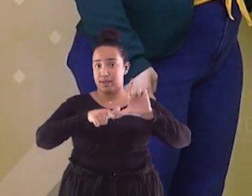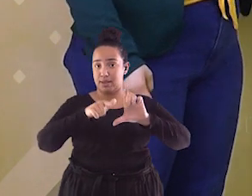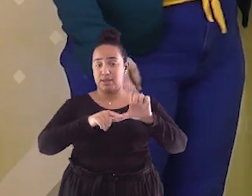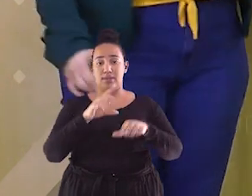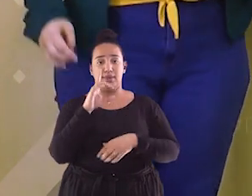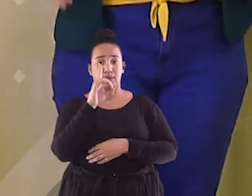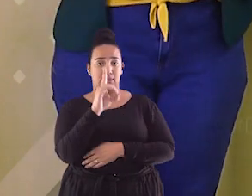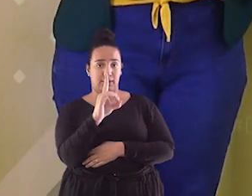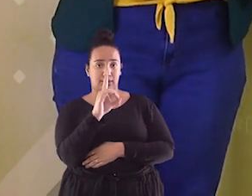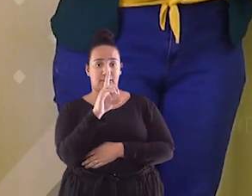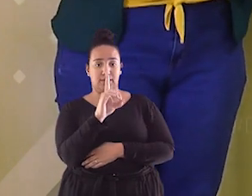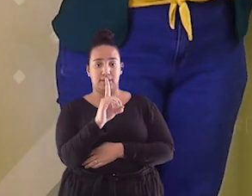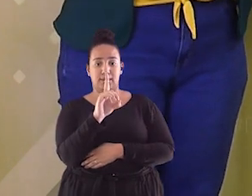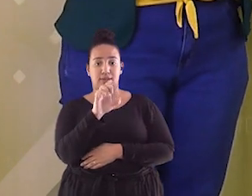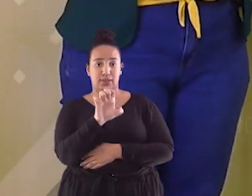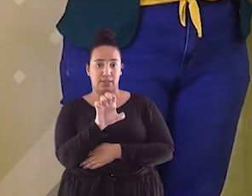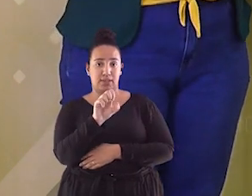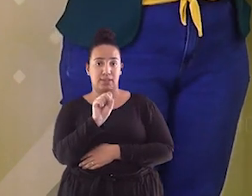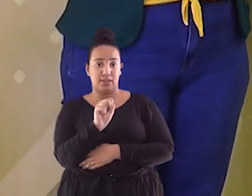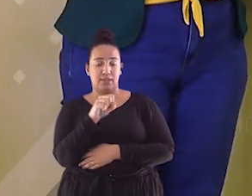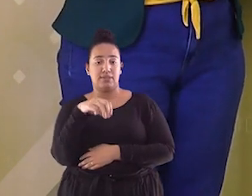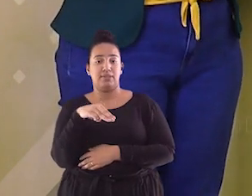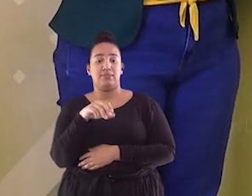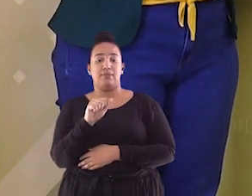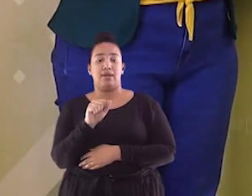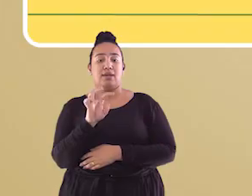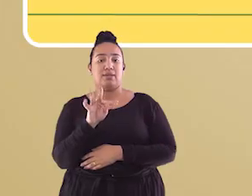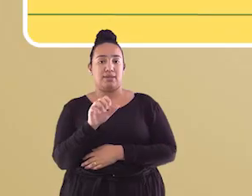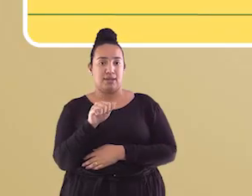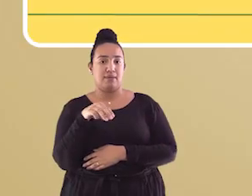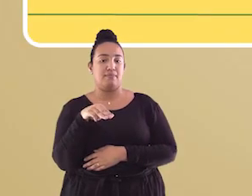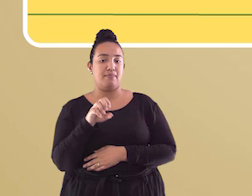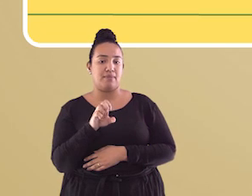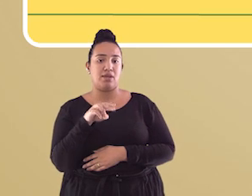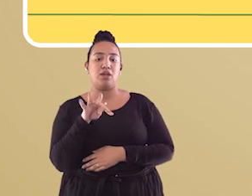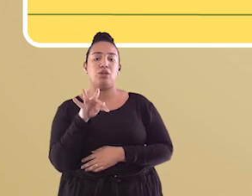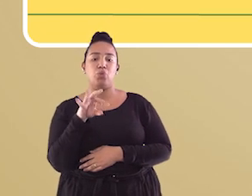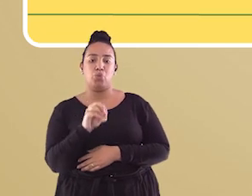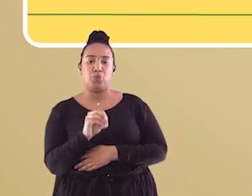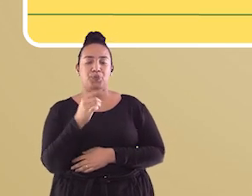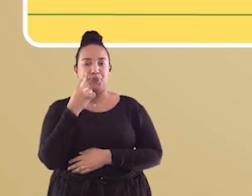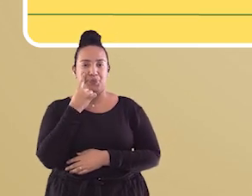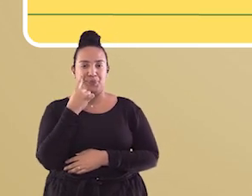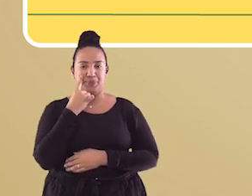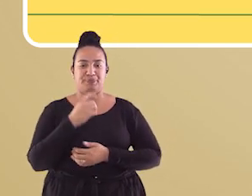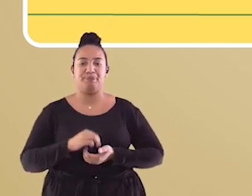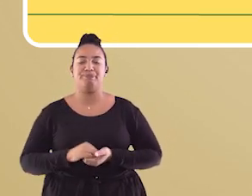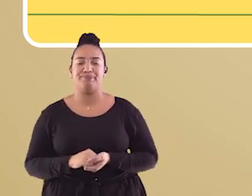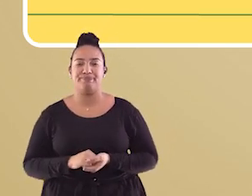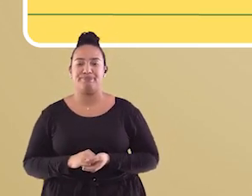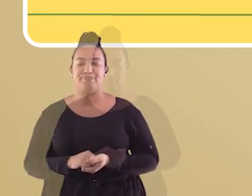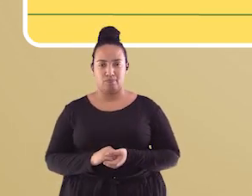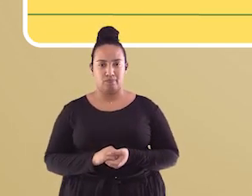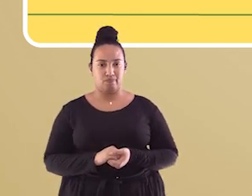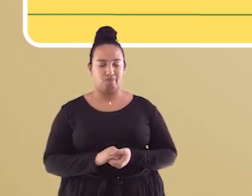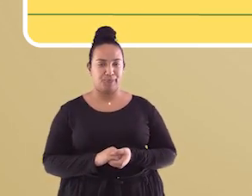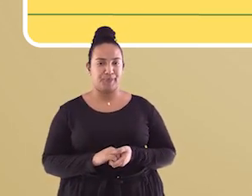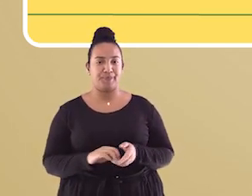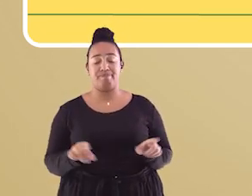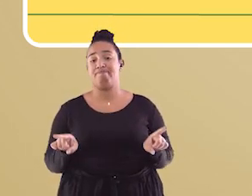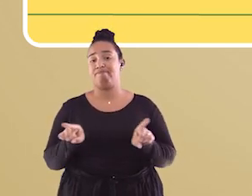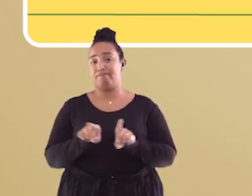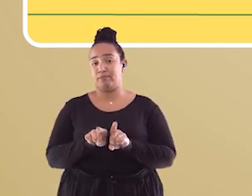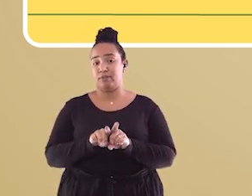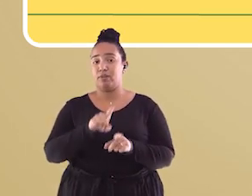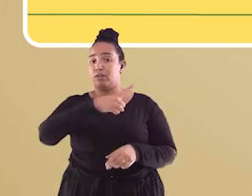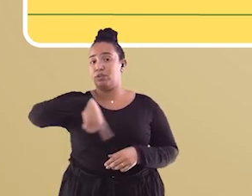Aqui, ó, com a letra D. Muito bem. Outra situação que podemos refletir a partir disso é sobre a